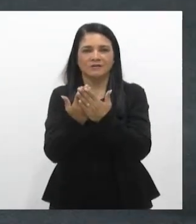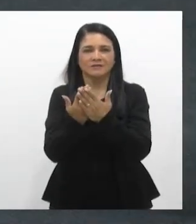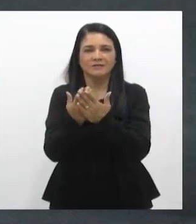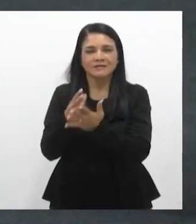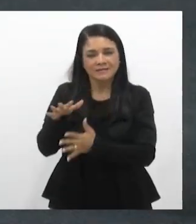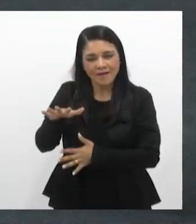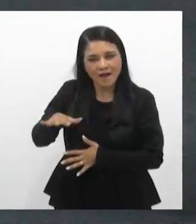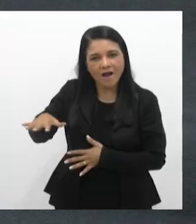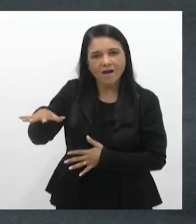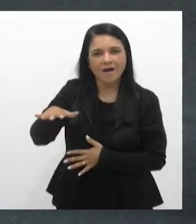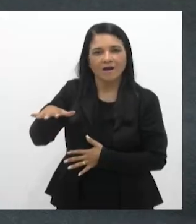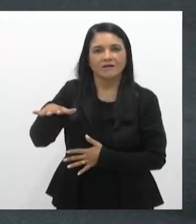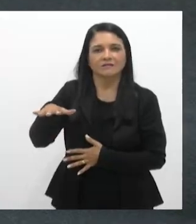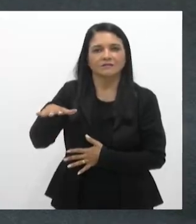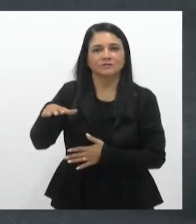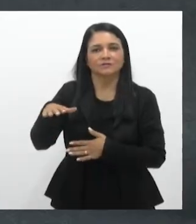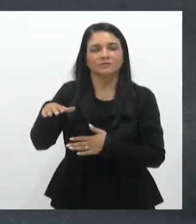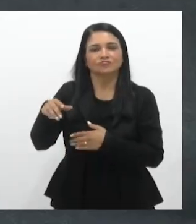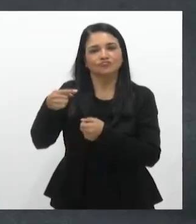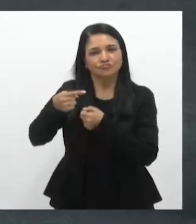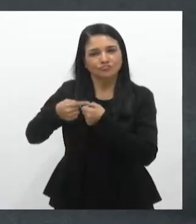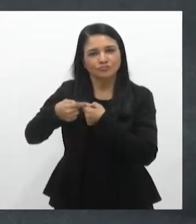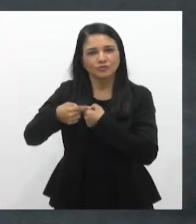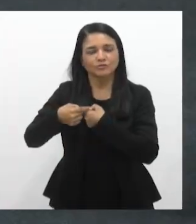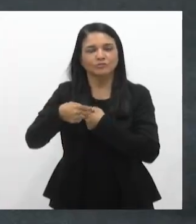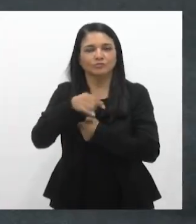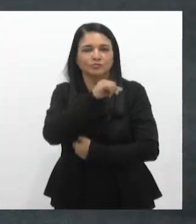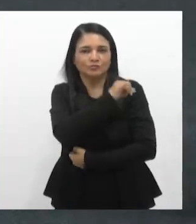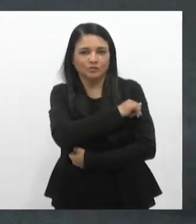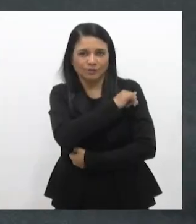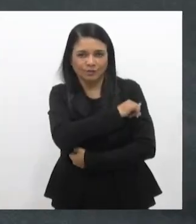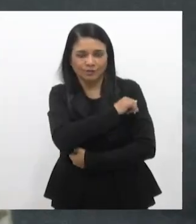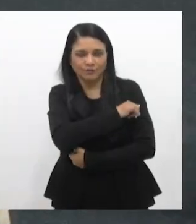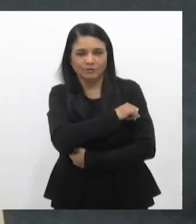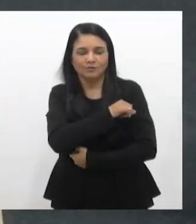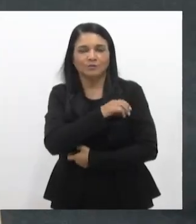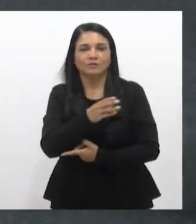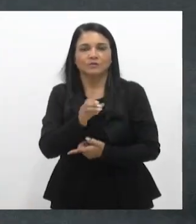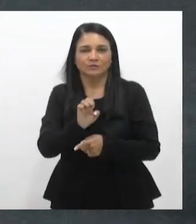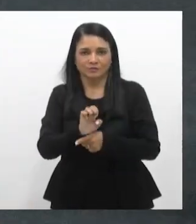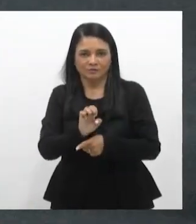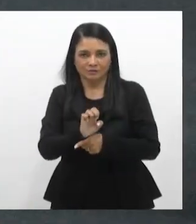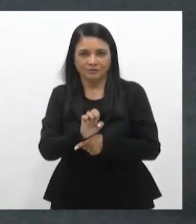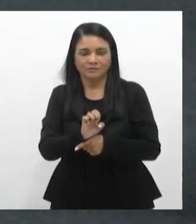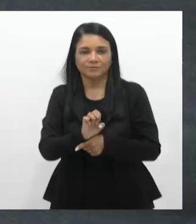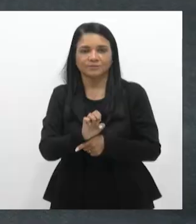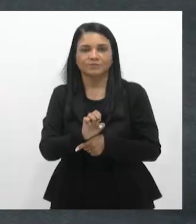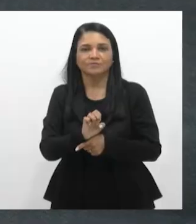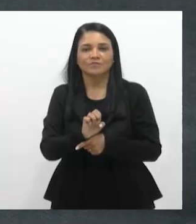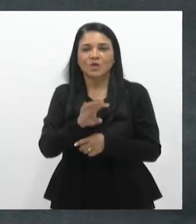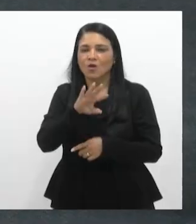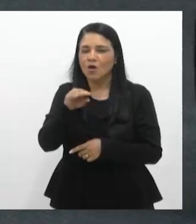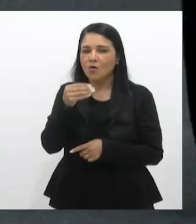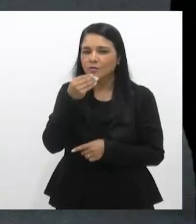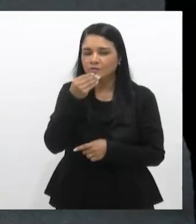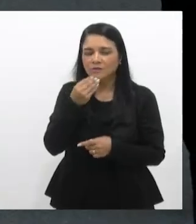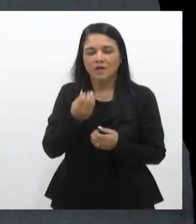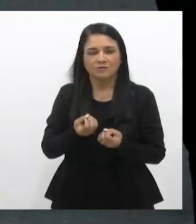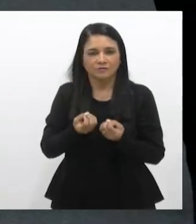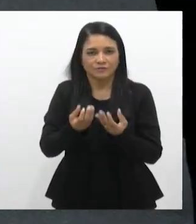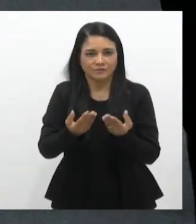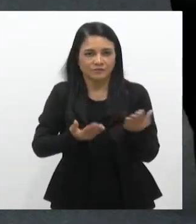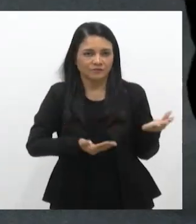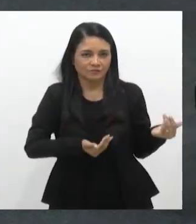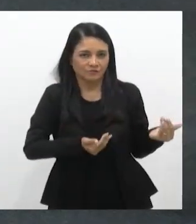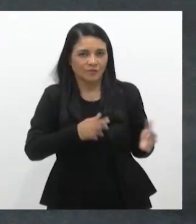sensível do município do Rio de Janeiro, do nosso estado, e a gente dê oportunidade para esses jovens de melhorar de vida